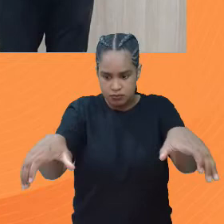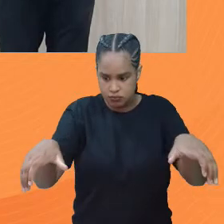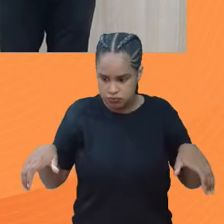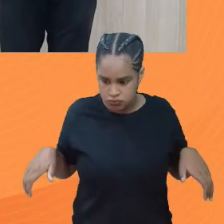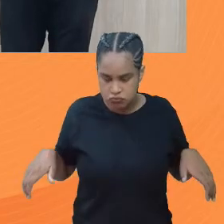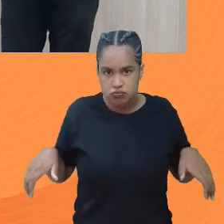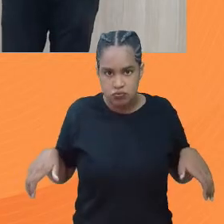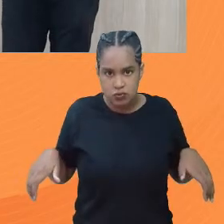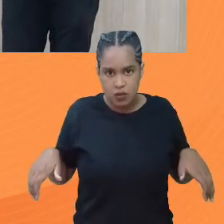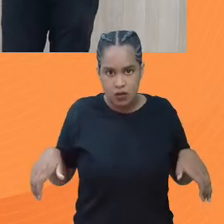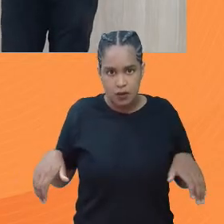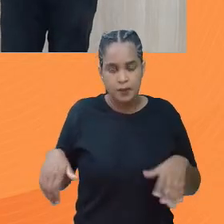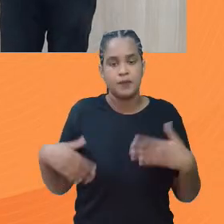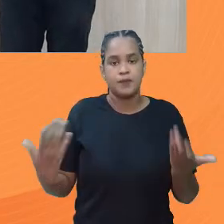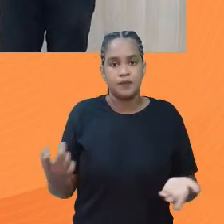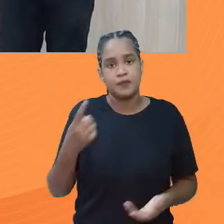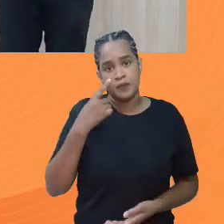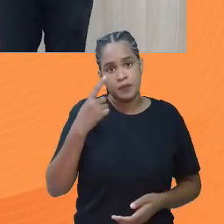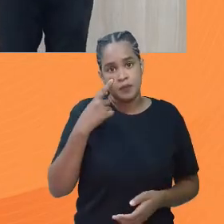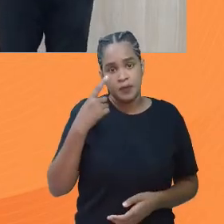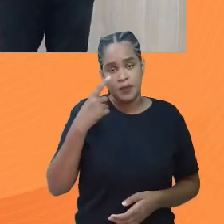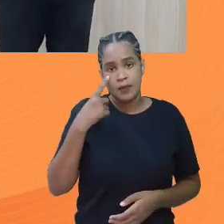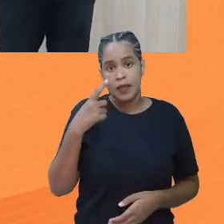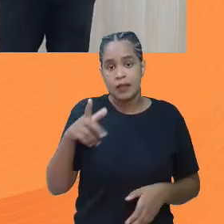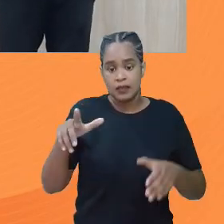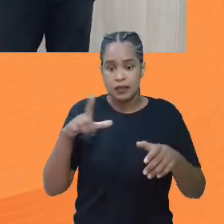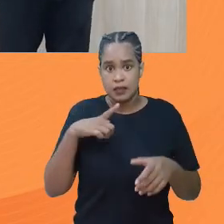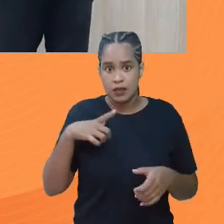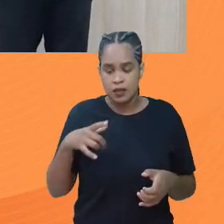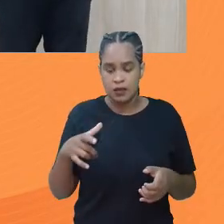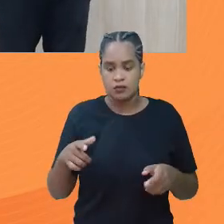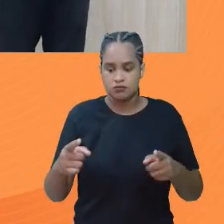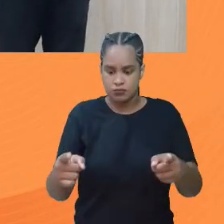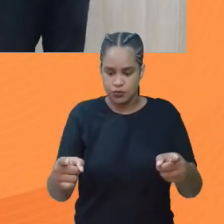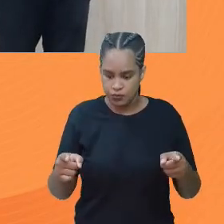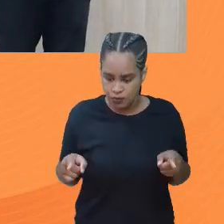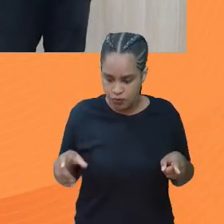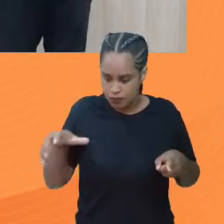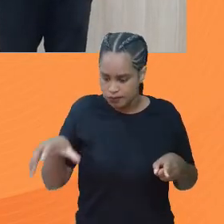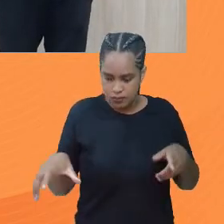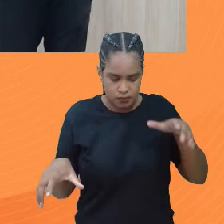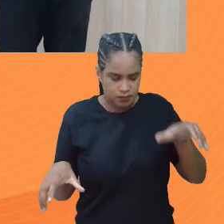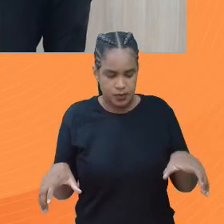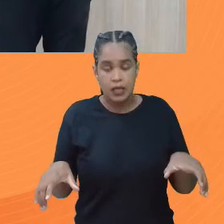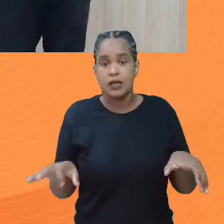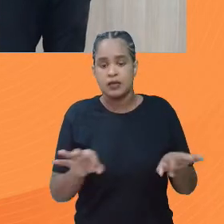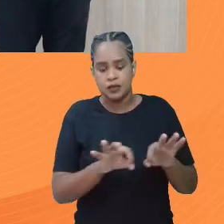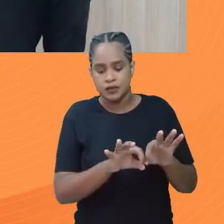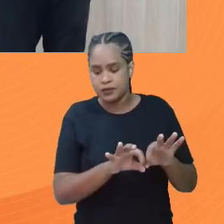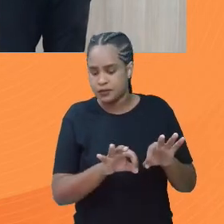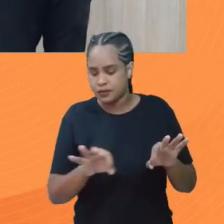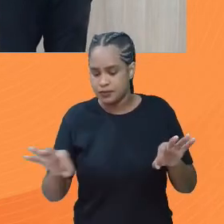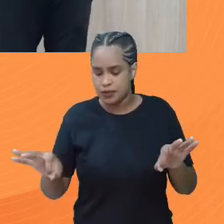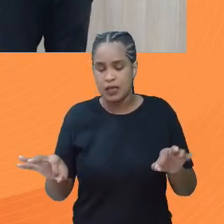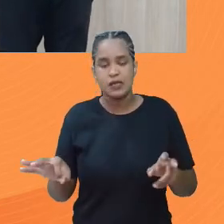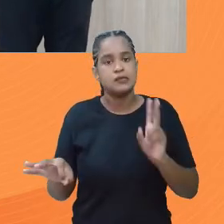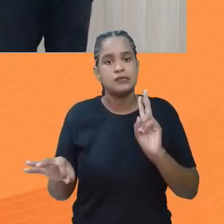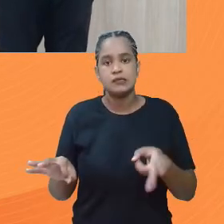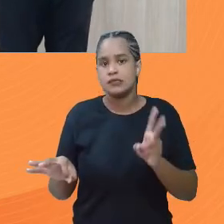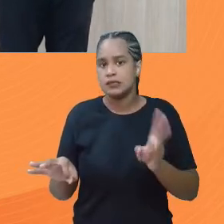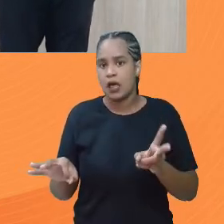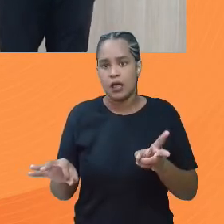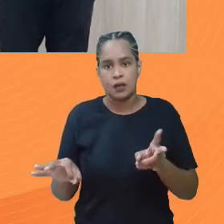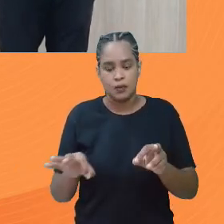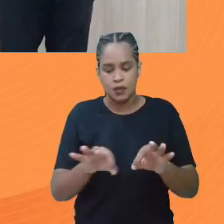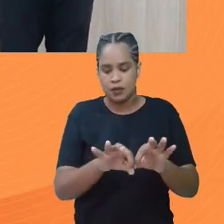notar que quando a gente tem essas barras aí paralelas, a distância entre uma para outra sempre é a mesma e